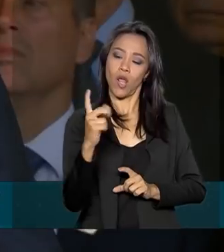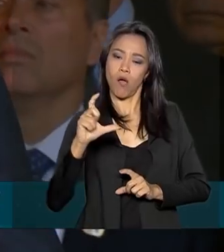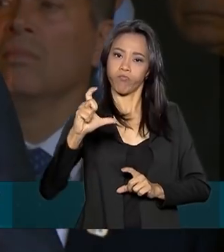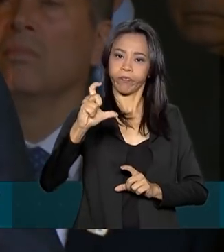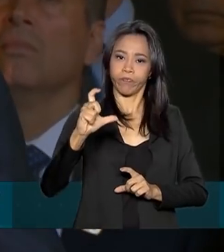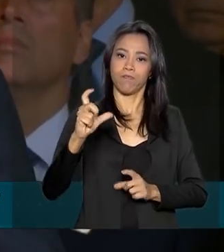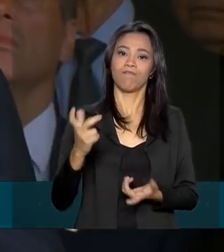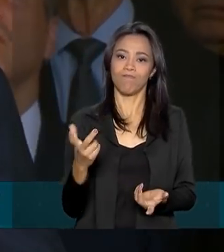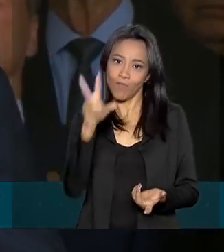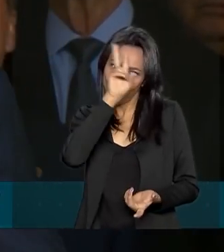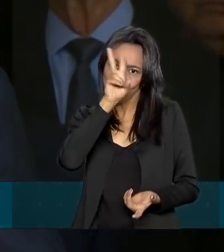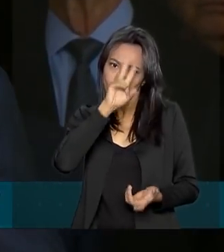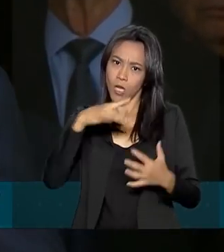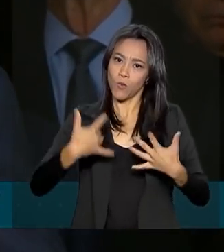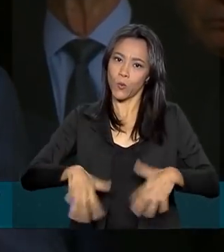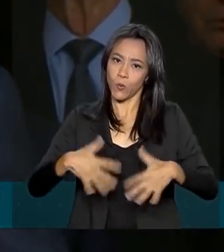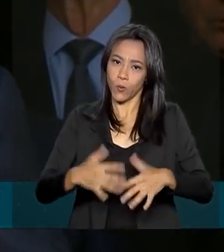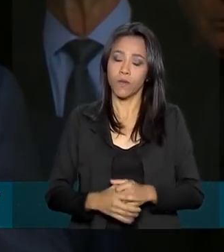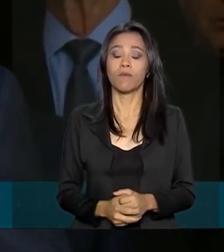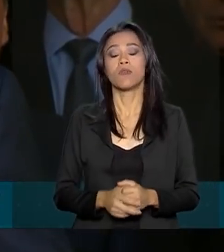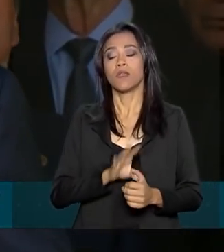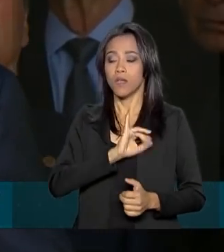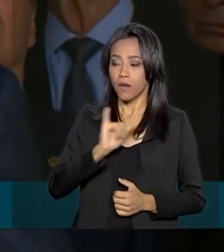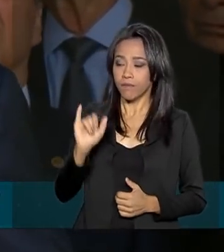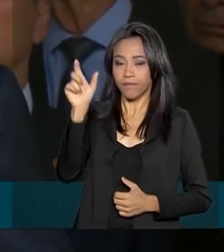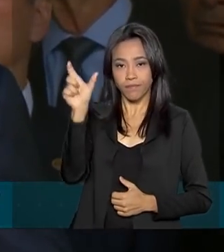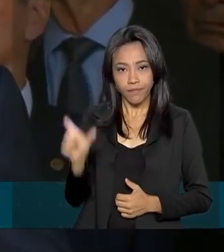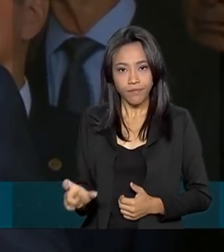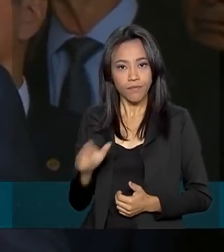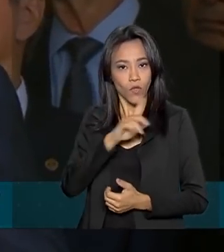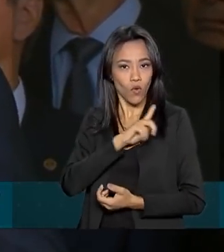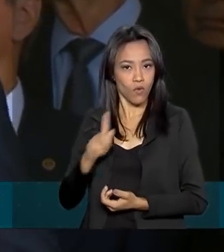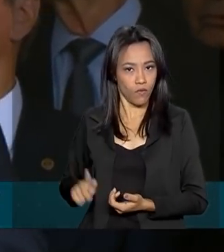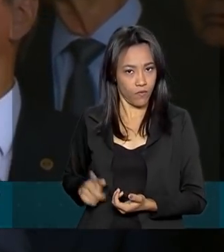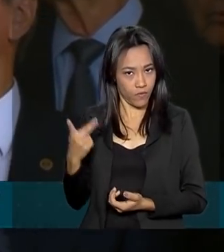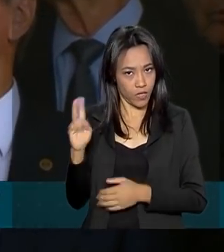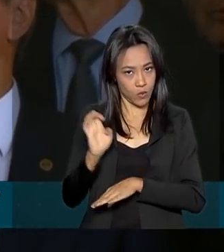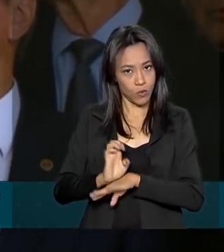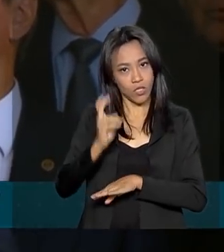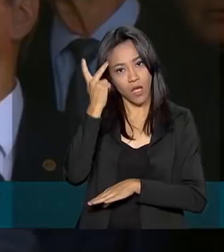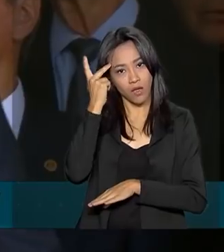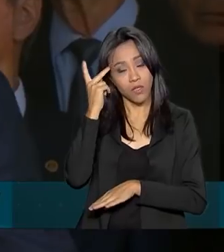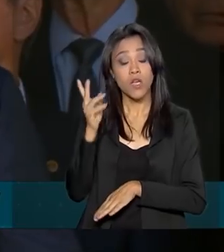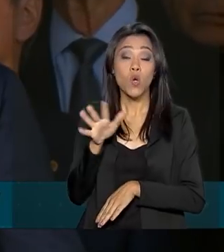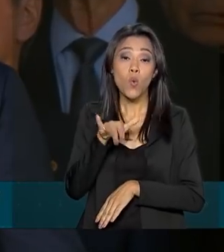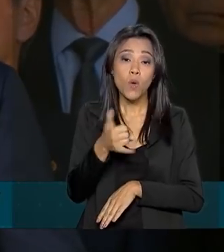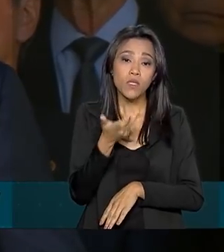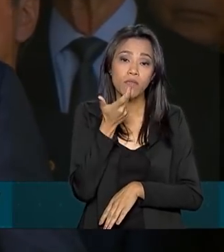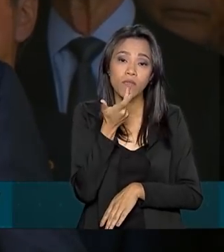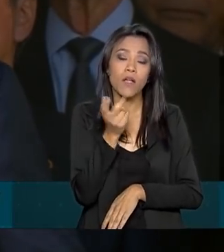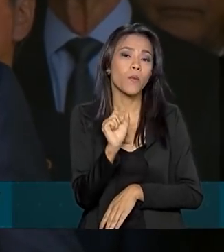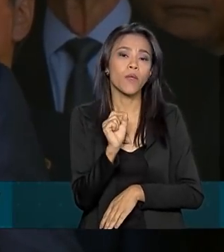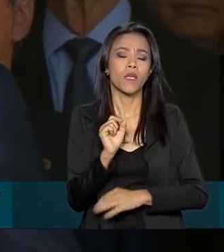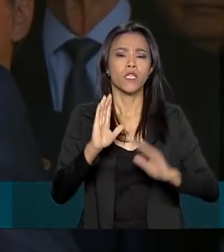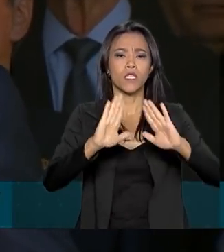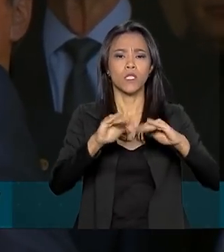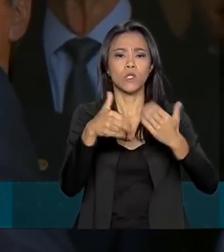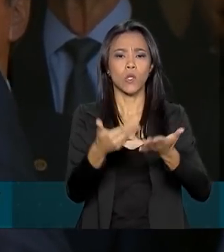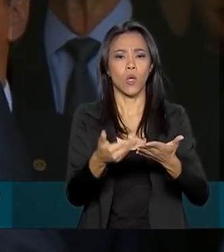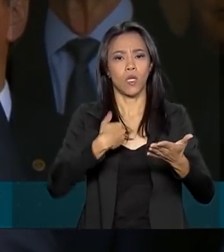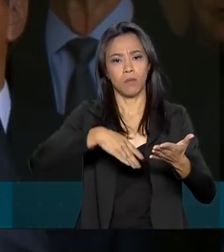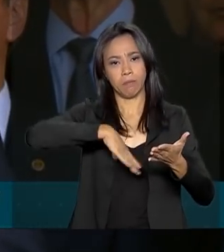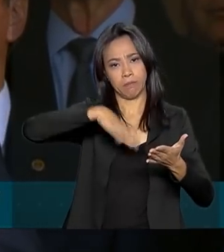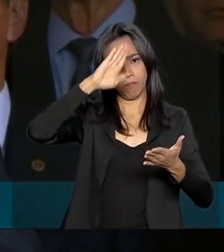ainda, governador João Dória, quando se fala em colégio militar, uma